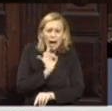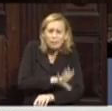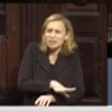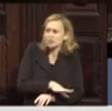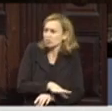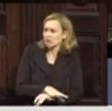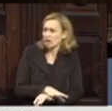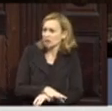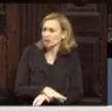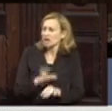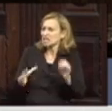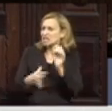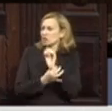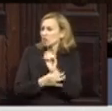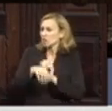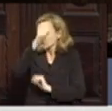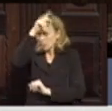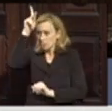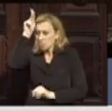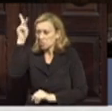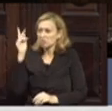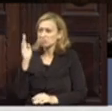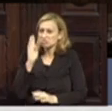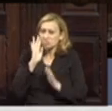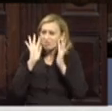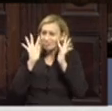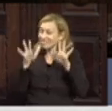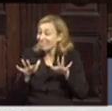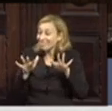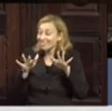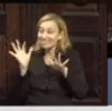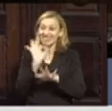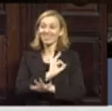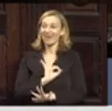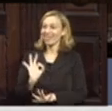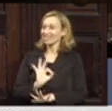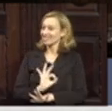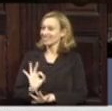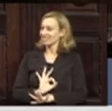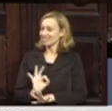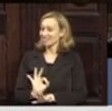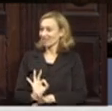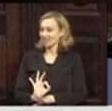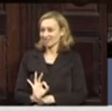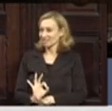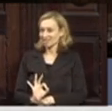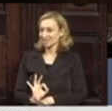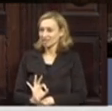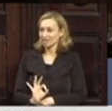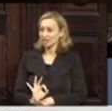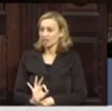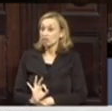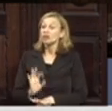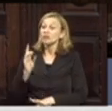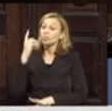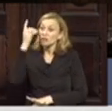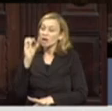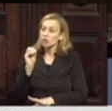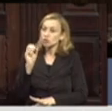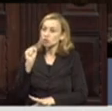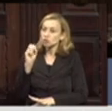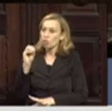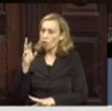a população de Angra dos Reis à mercê da sua própria sorte. Mas não é apenas Angra dos Reis. É assim na